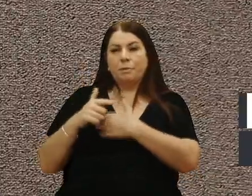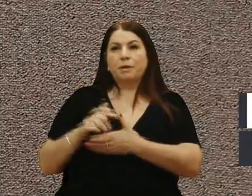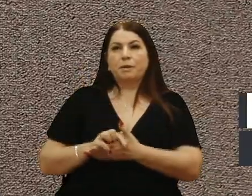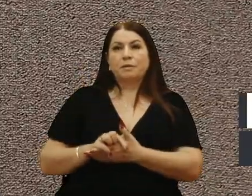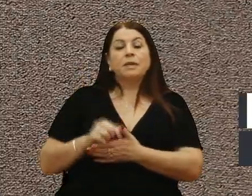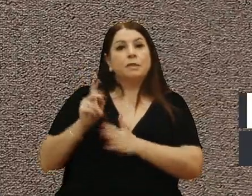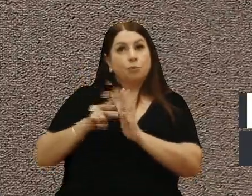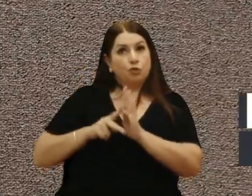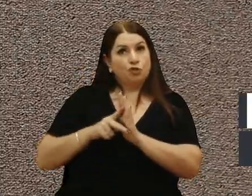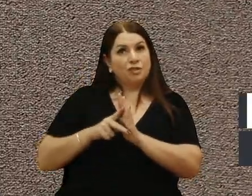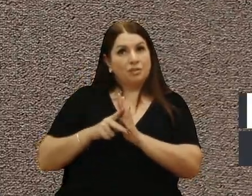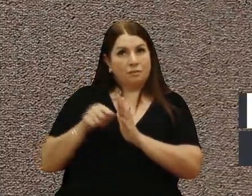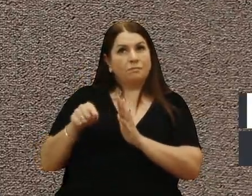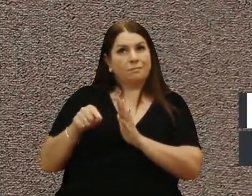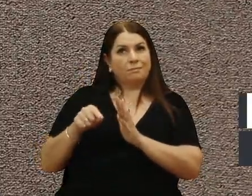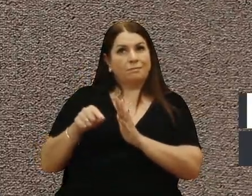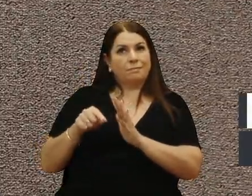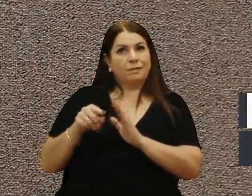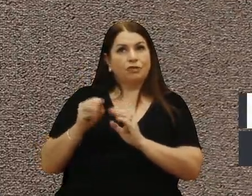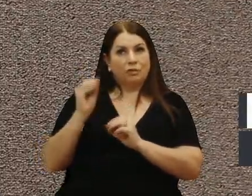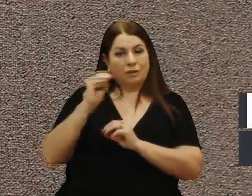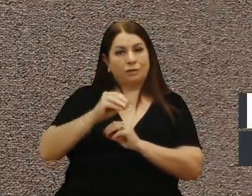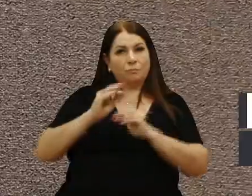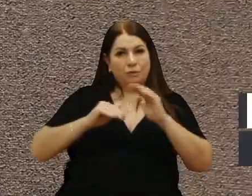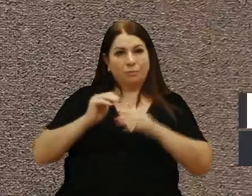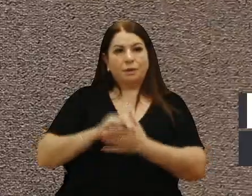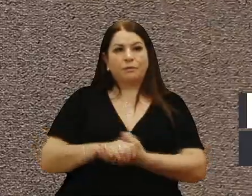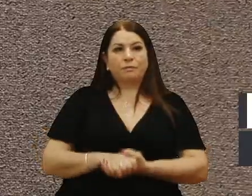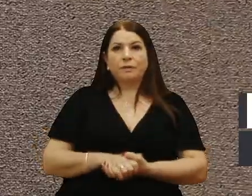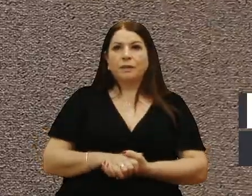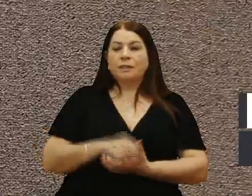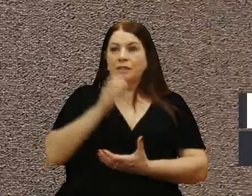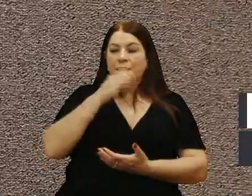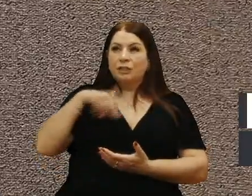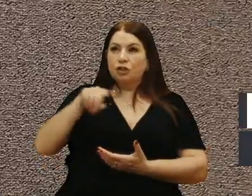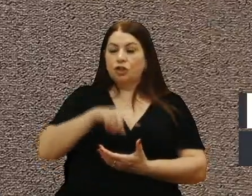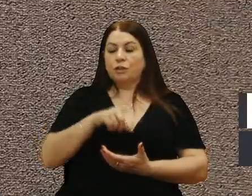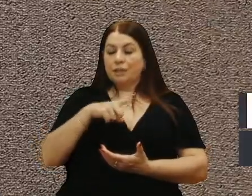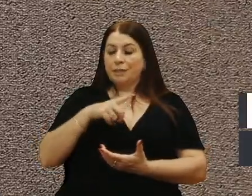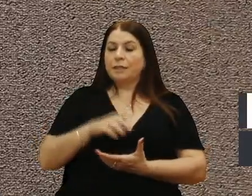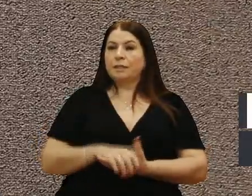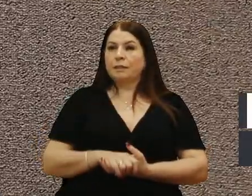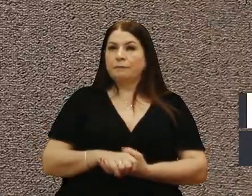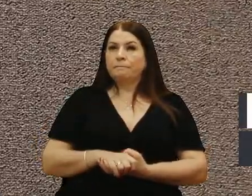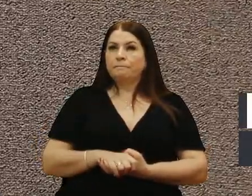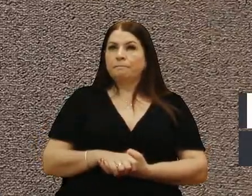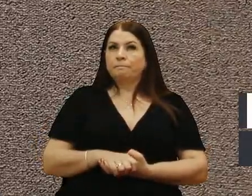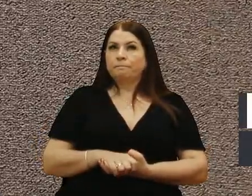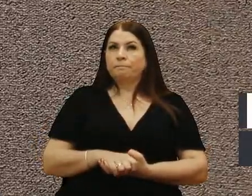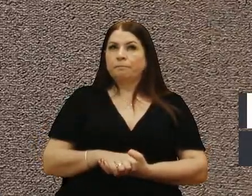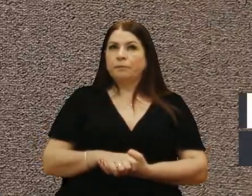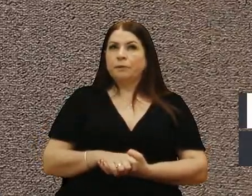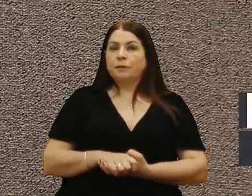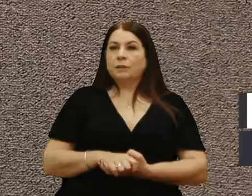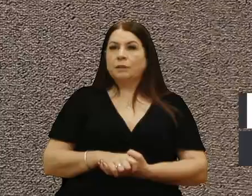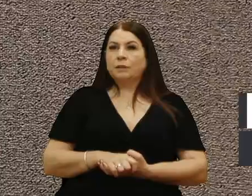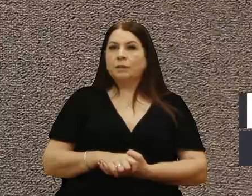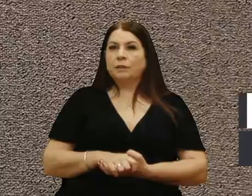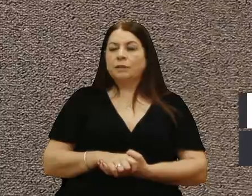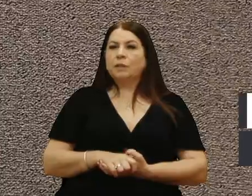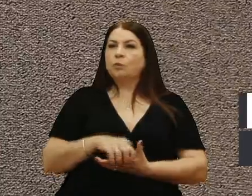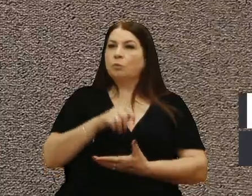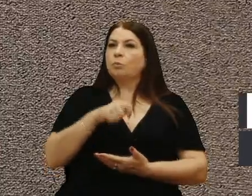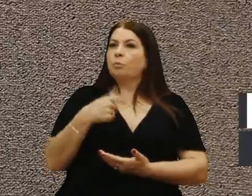esse projeto já estaria sendo instalado. Caxias já deu o aval várias vezes que